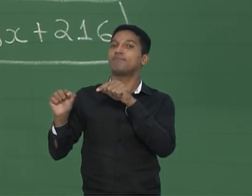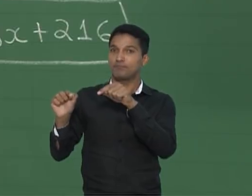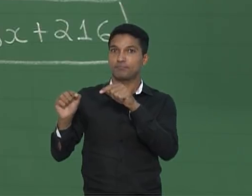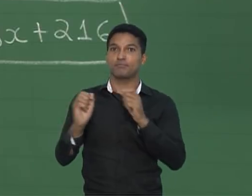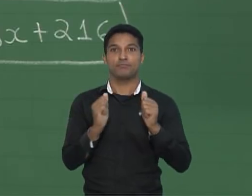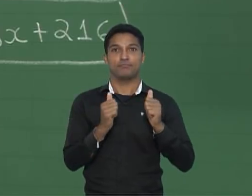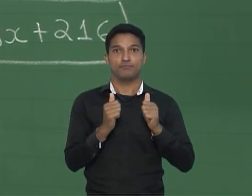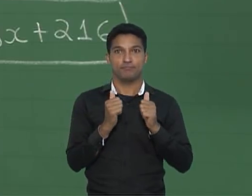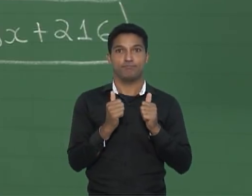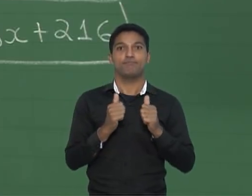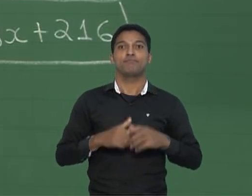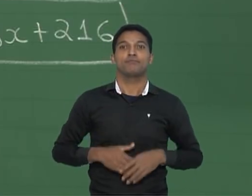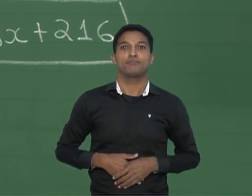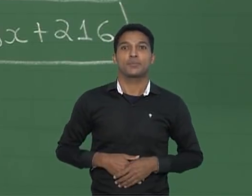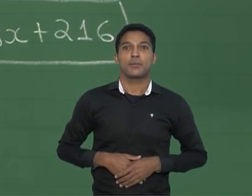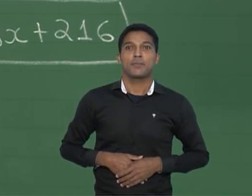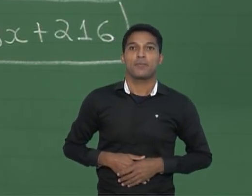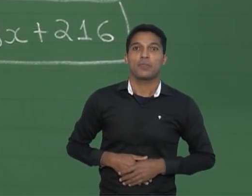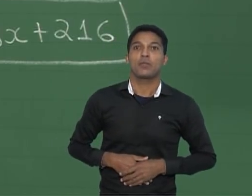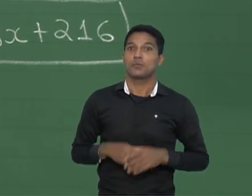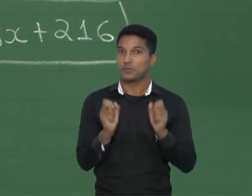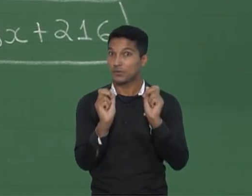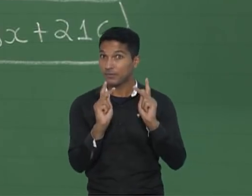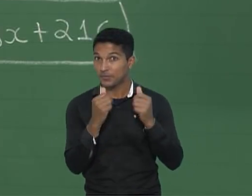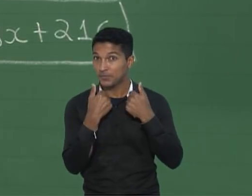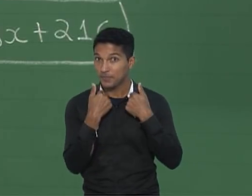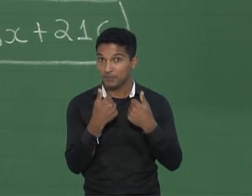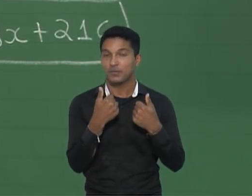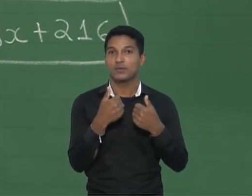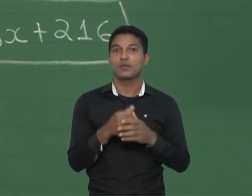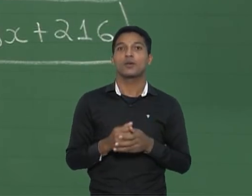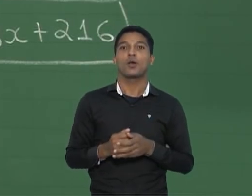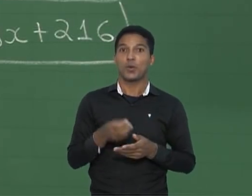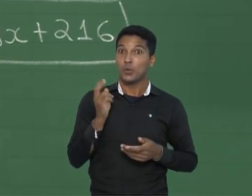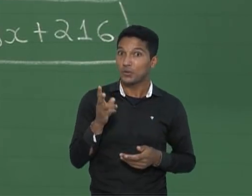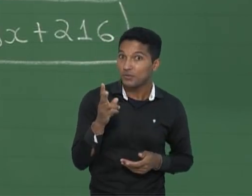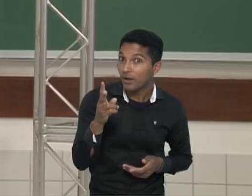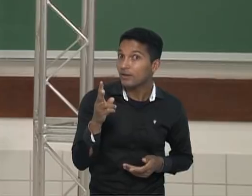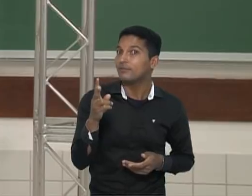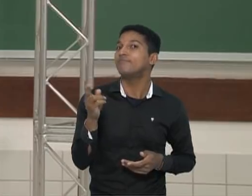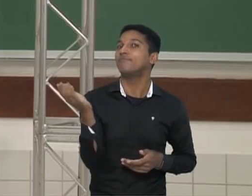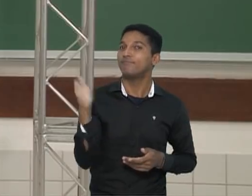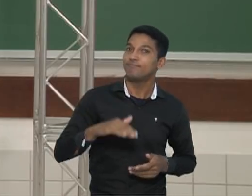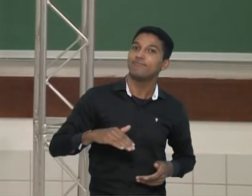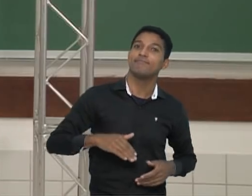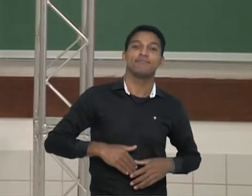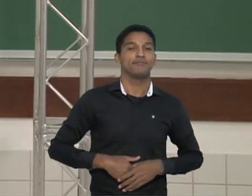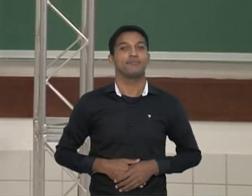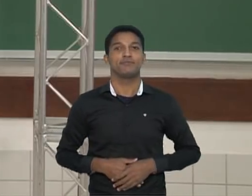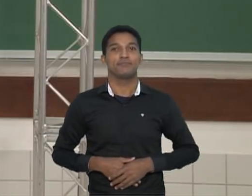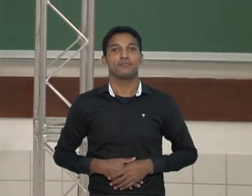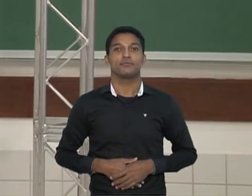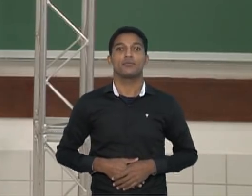da multiplicação. Tá bom? Vamos para o próximo, então? Vamos lá.